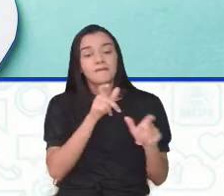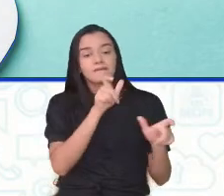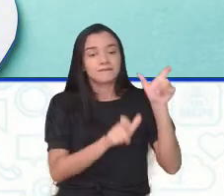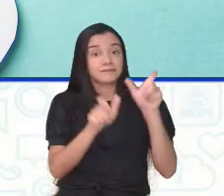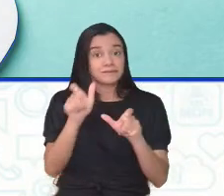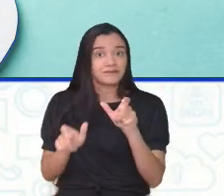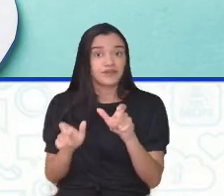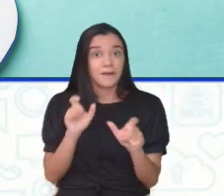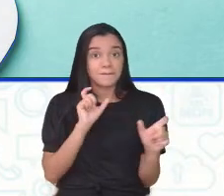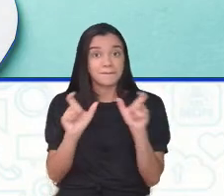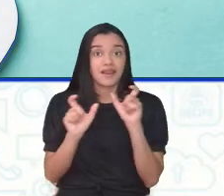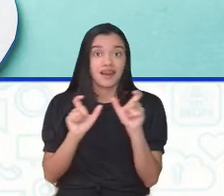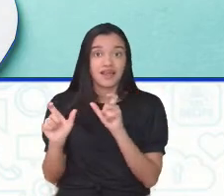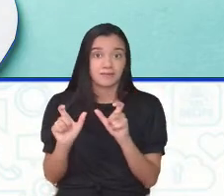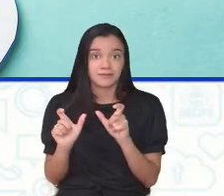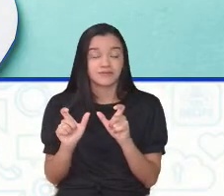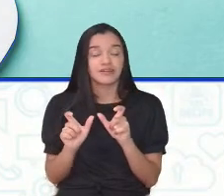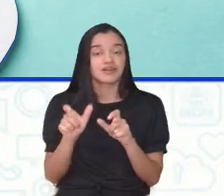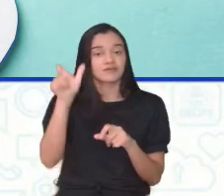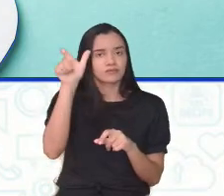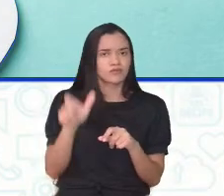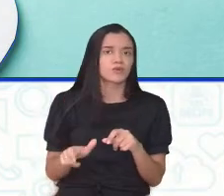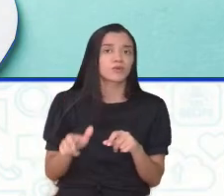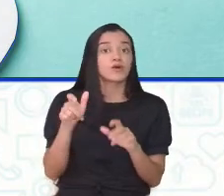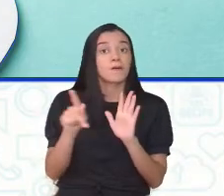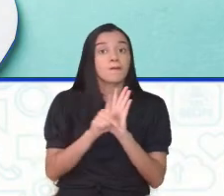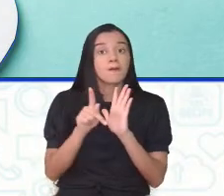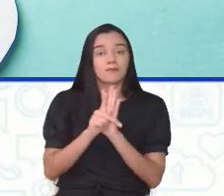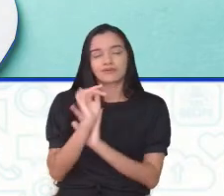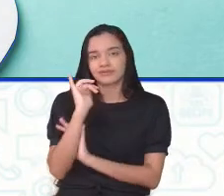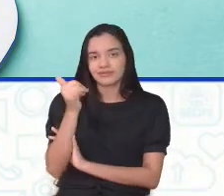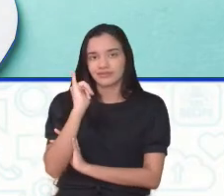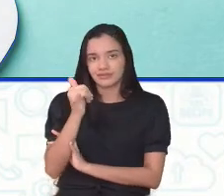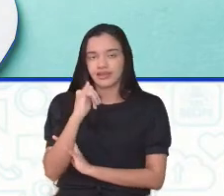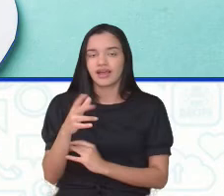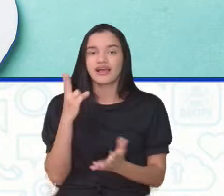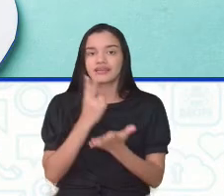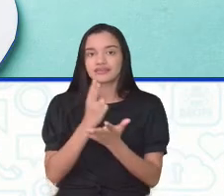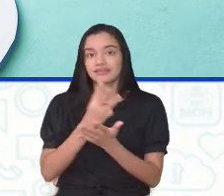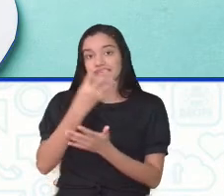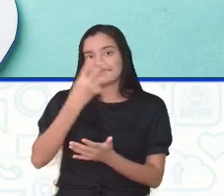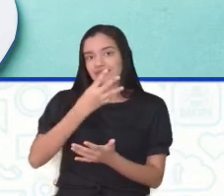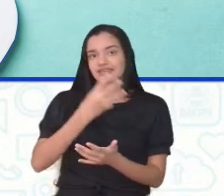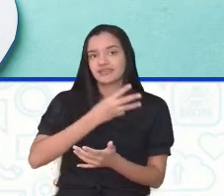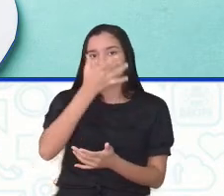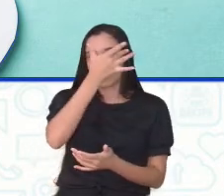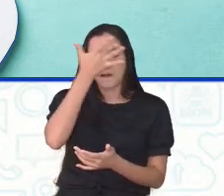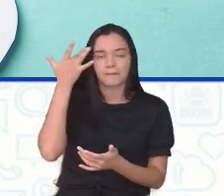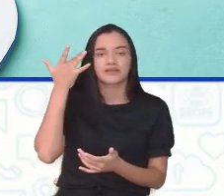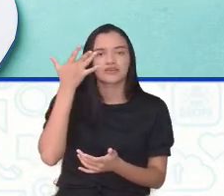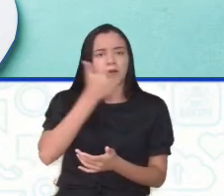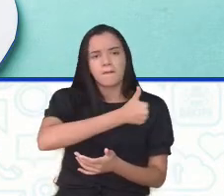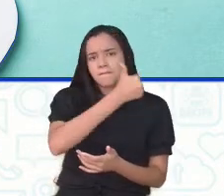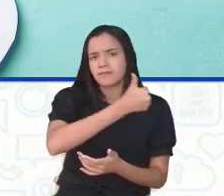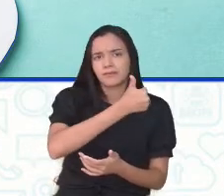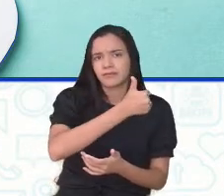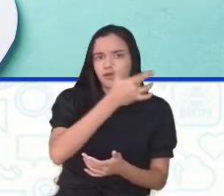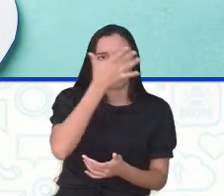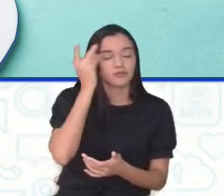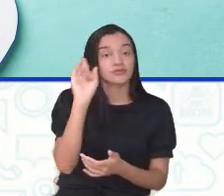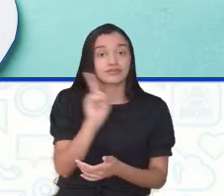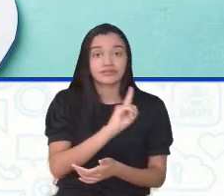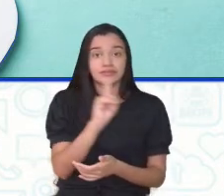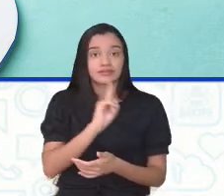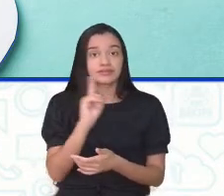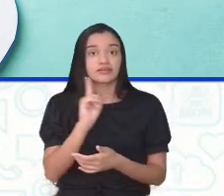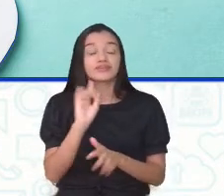feitas pelas palavras do narrador. Assim, é sempre feito na terceira pessoa, nunca na primeira pessoa.